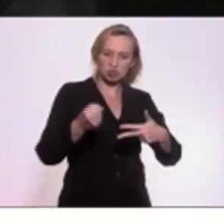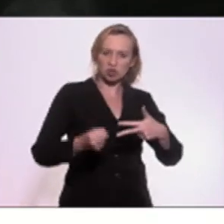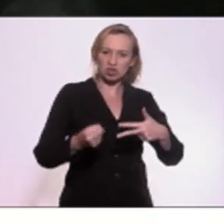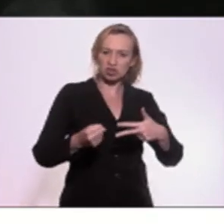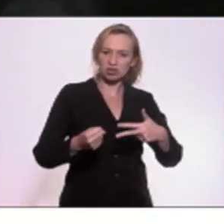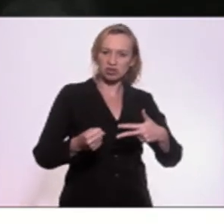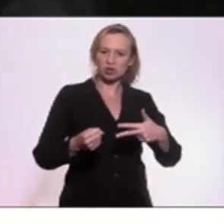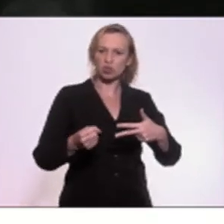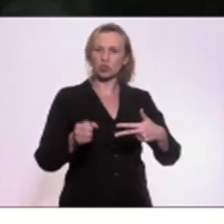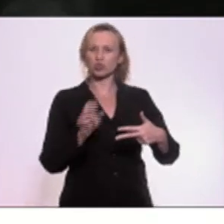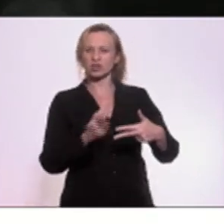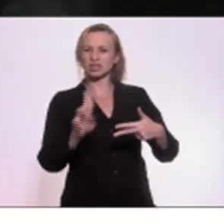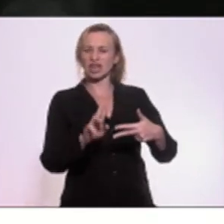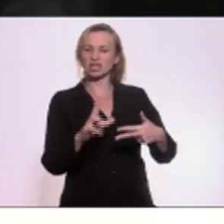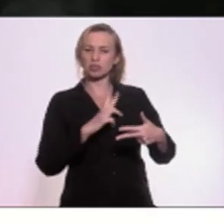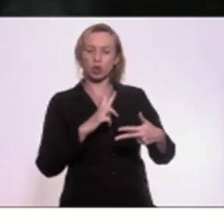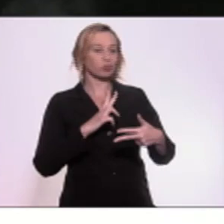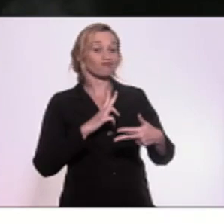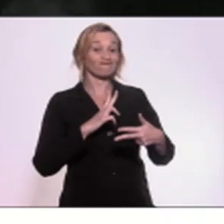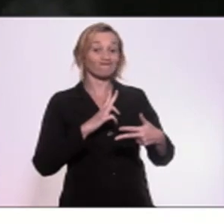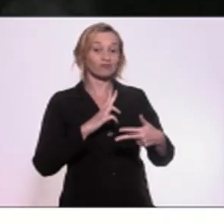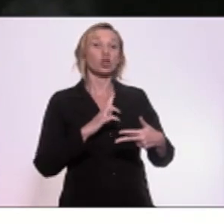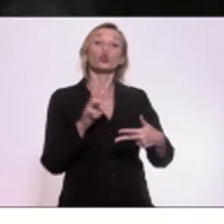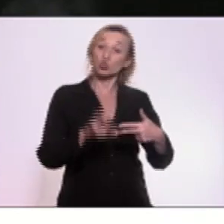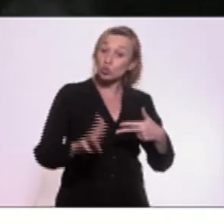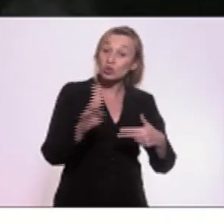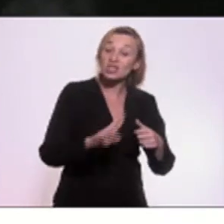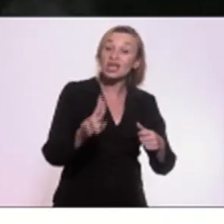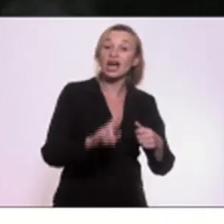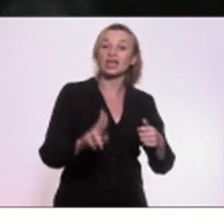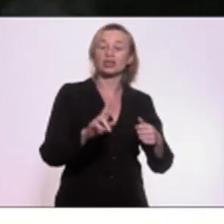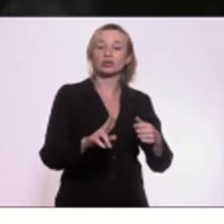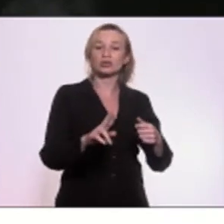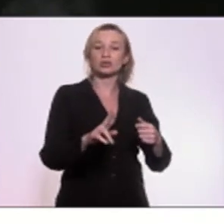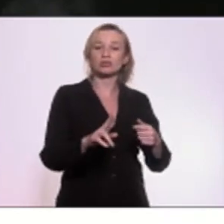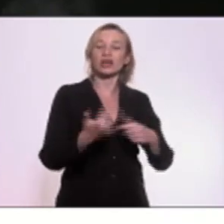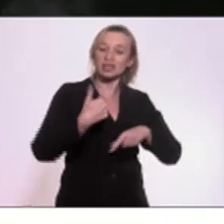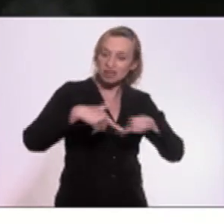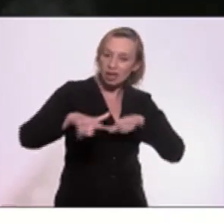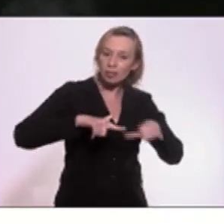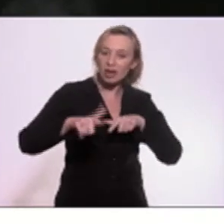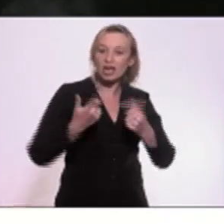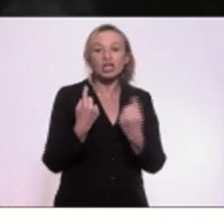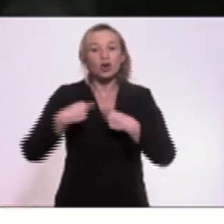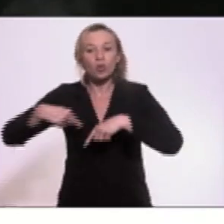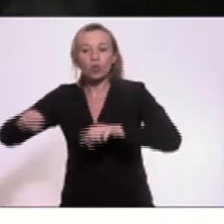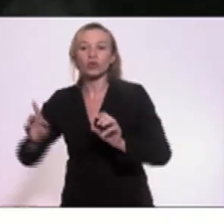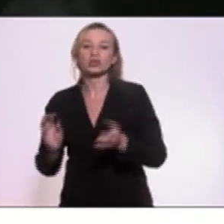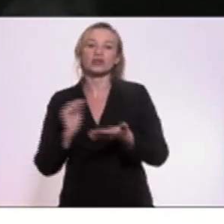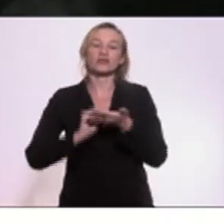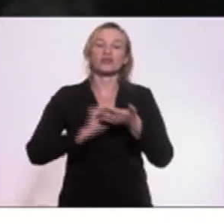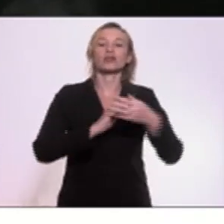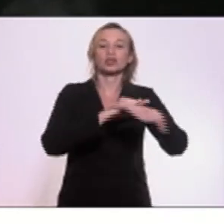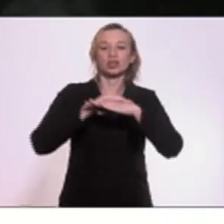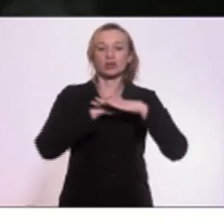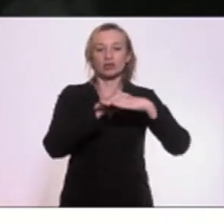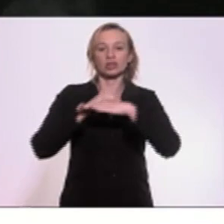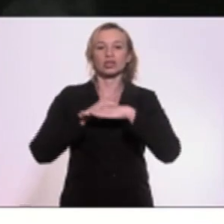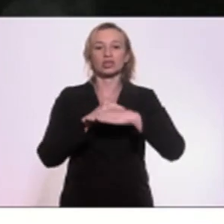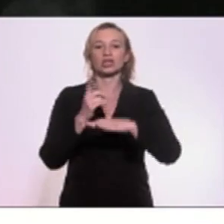bens próprios, muito pelo contrário, usado para impactar e trabalhar contra as desigualdades sociais na